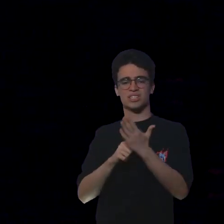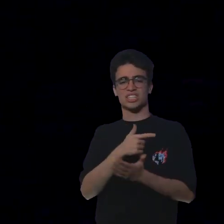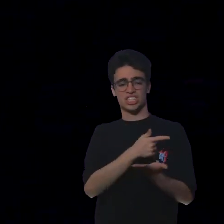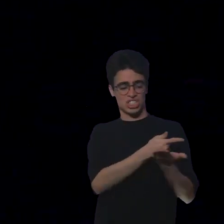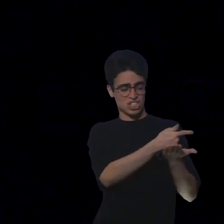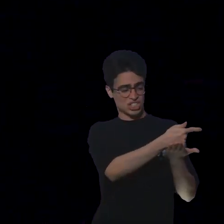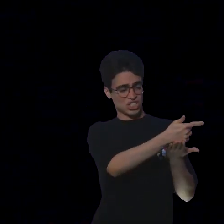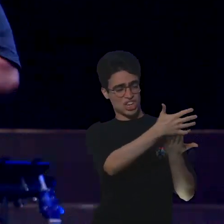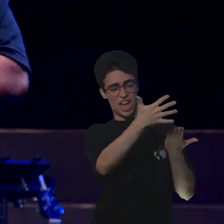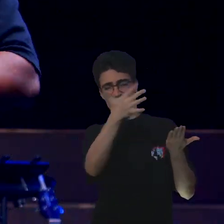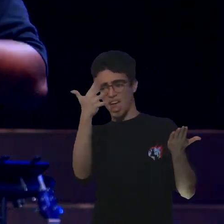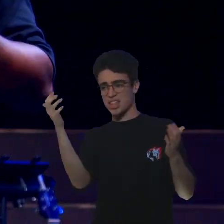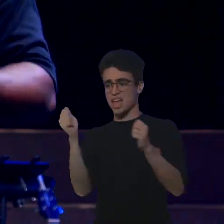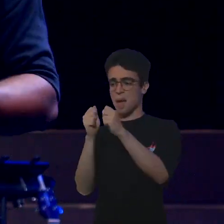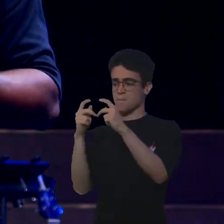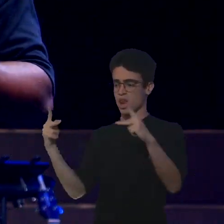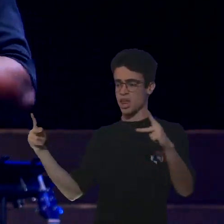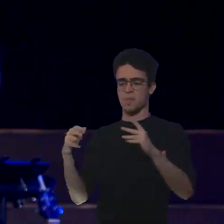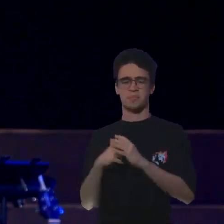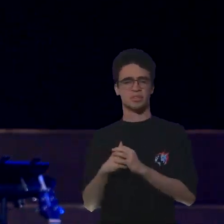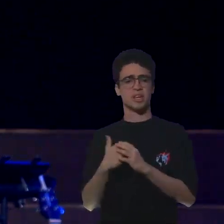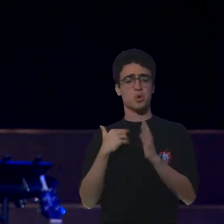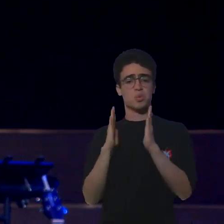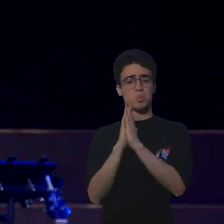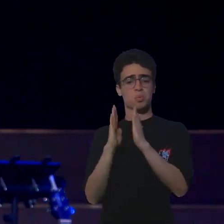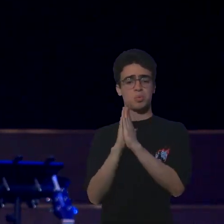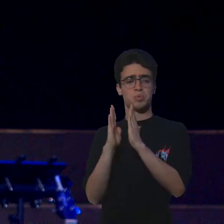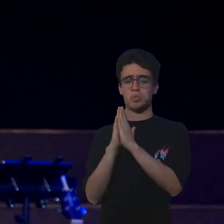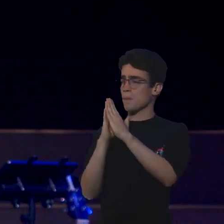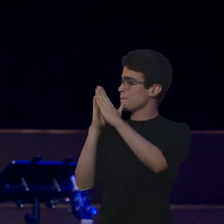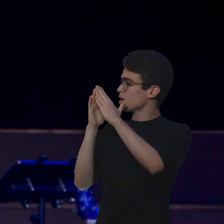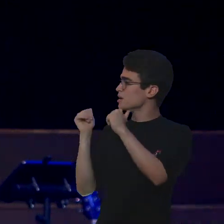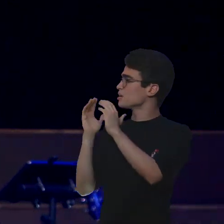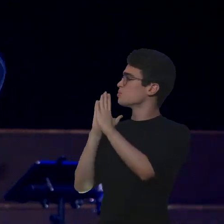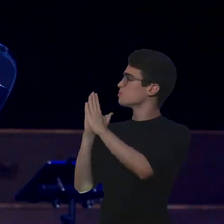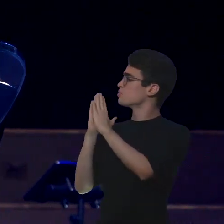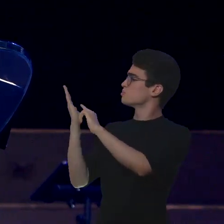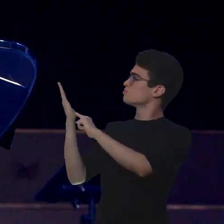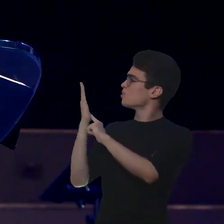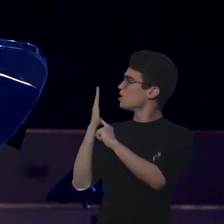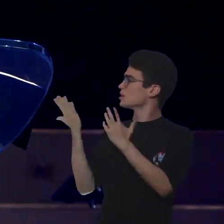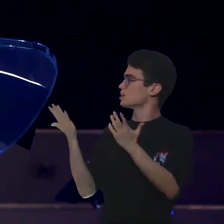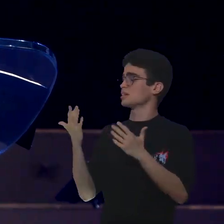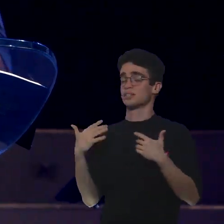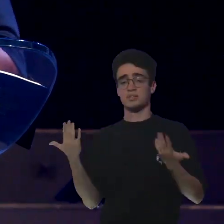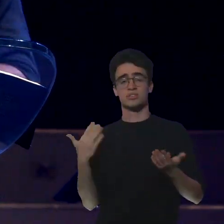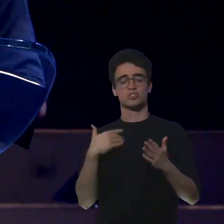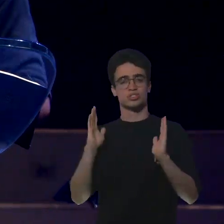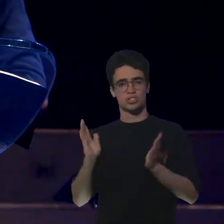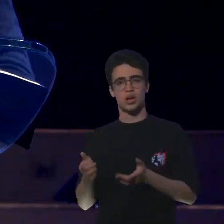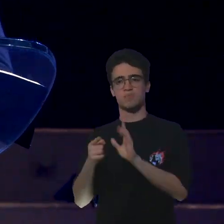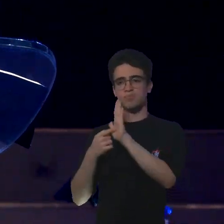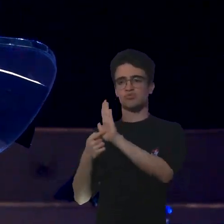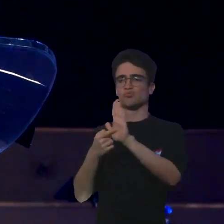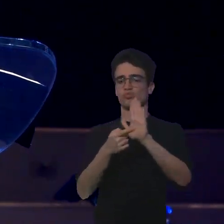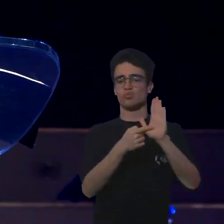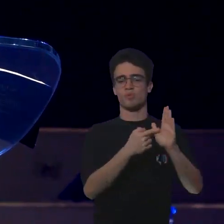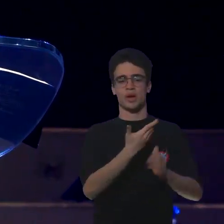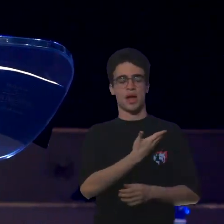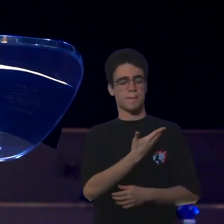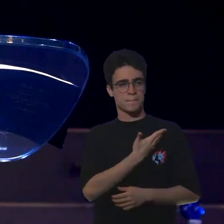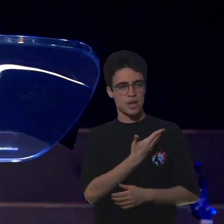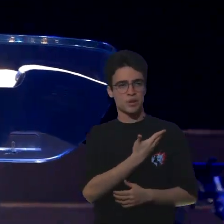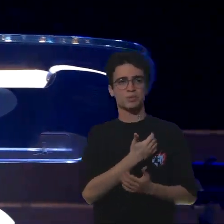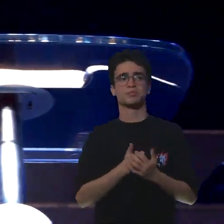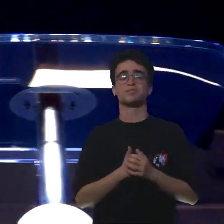Apocalipse. E eu fiz essa oração para o Espírito Santo. Até compartilhei com alguns amigos. E